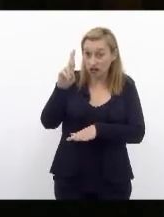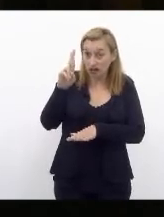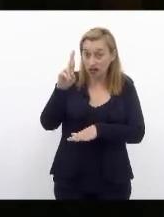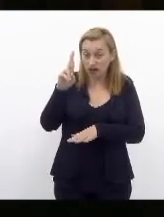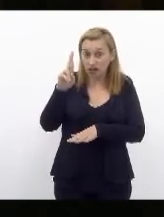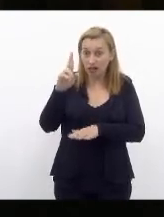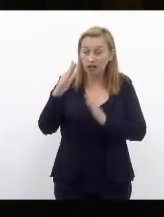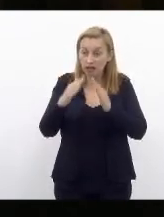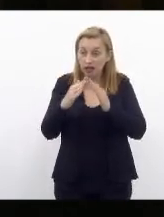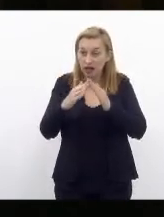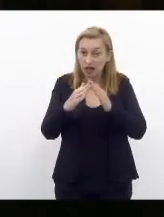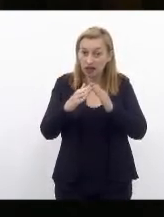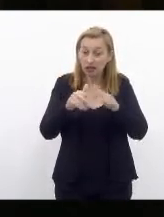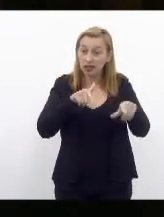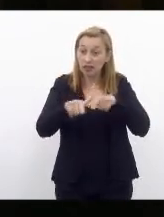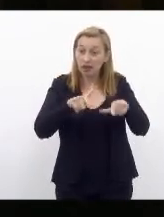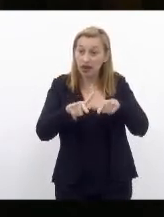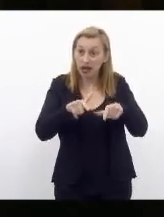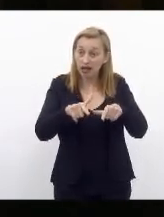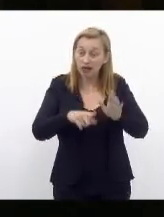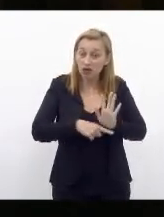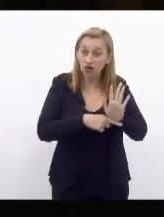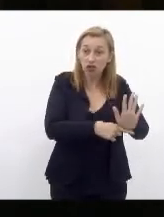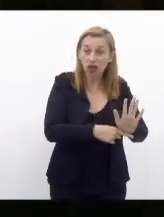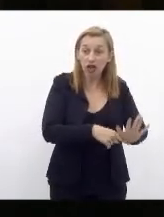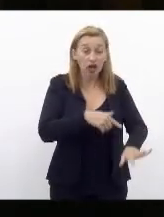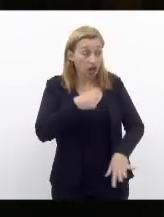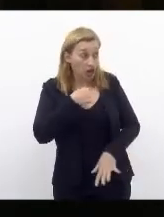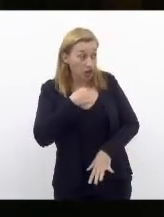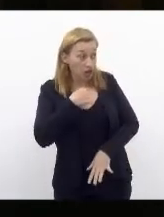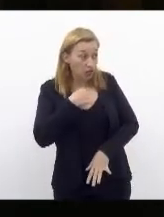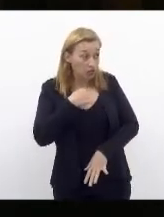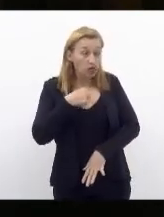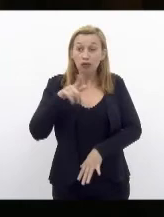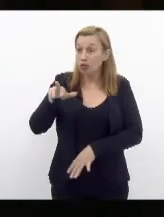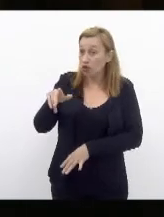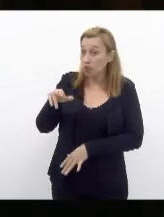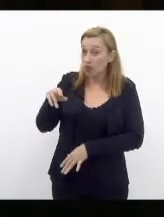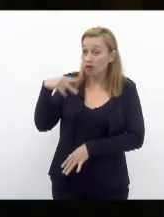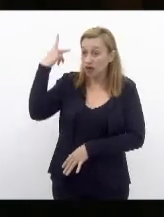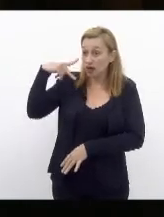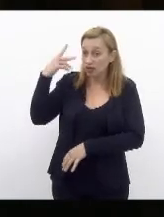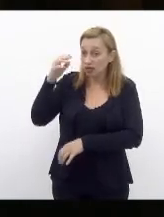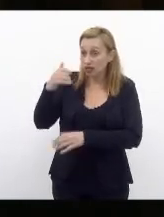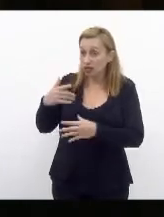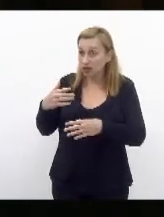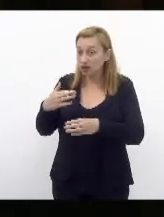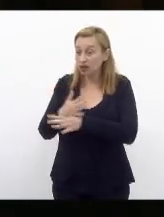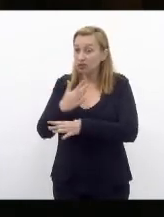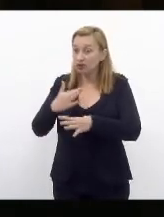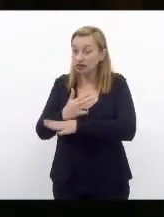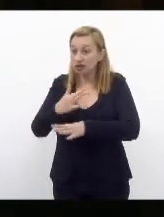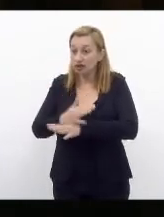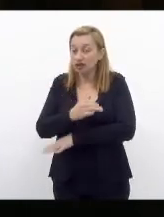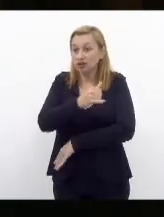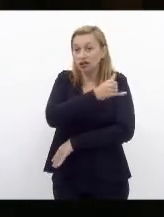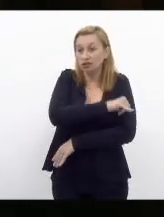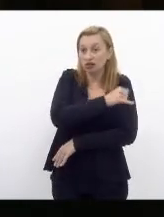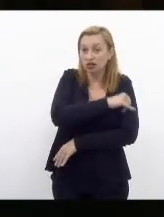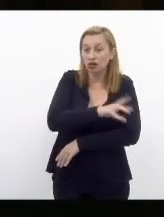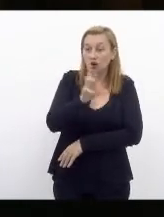e criar dois filhos, tanto eu quanto meu irmão, hoje vereador na cidade do Rio de Janeiro, o médico neurocirurgião Rogério